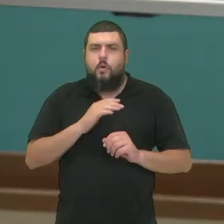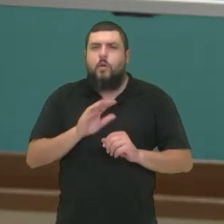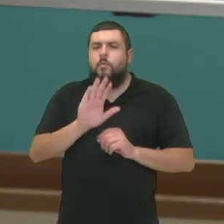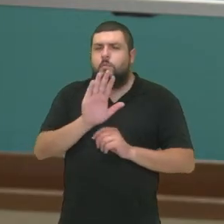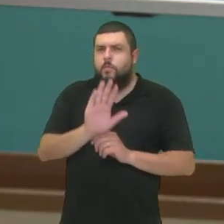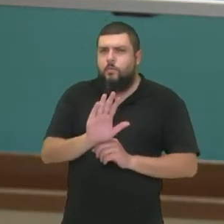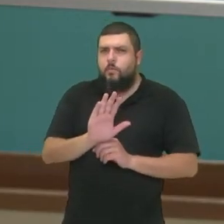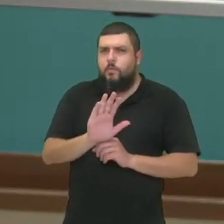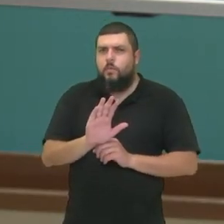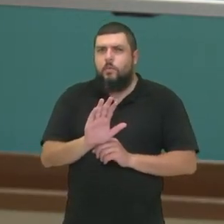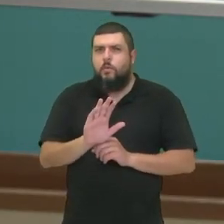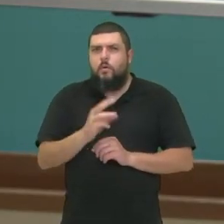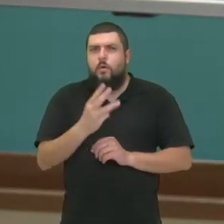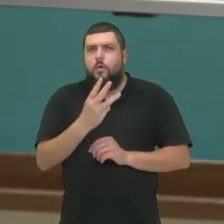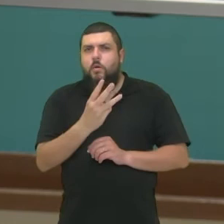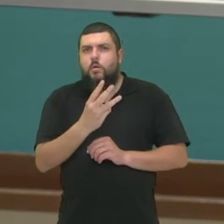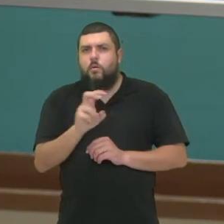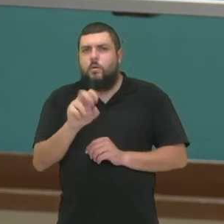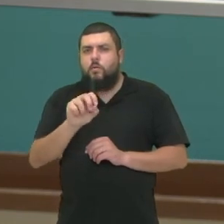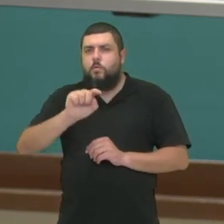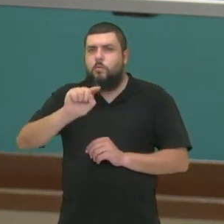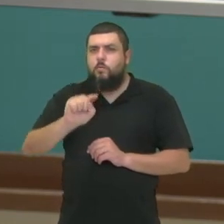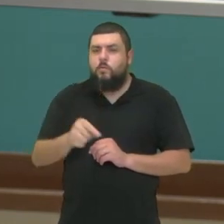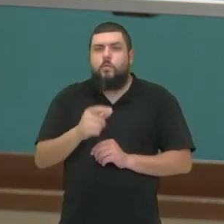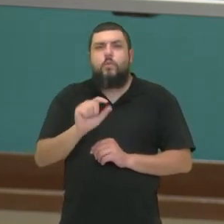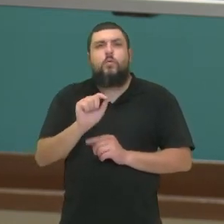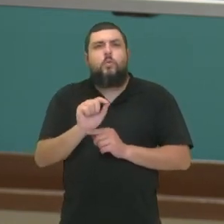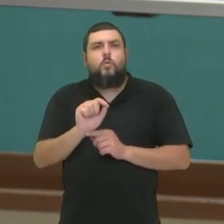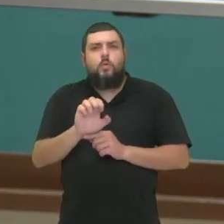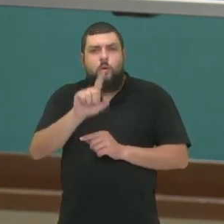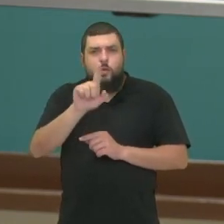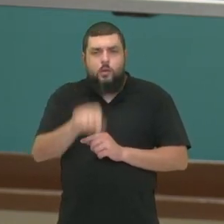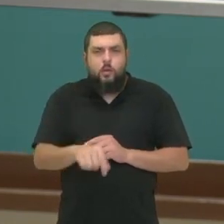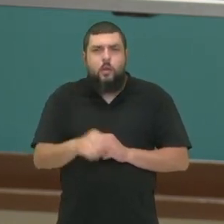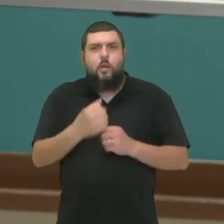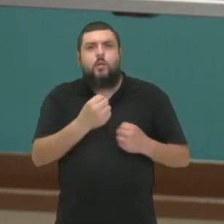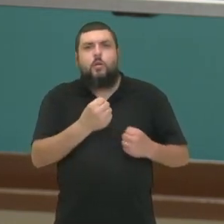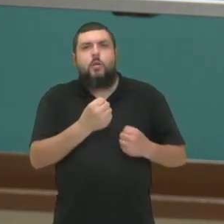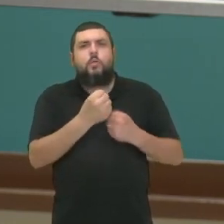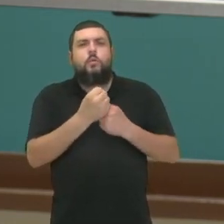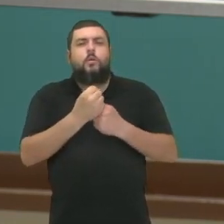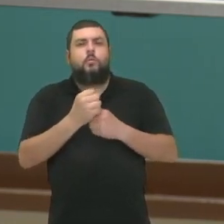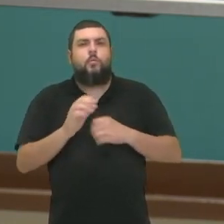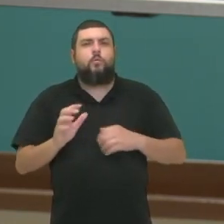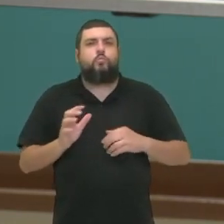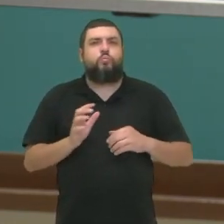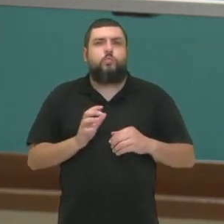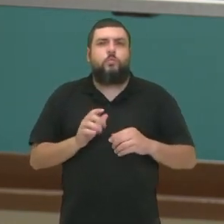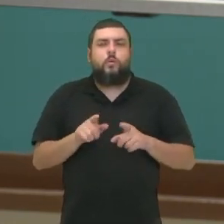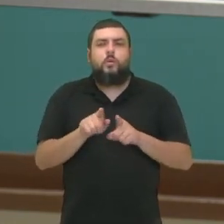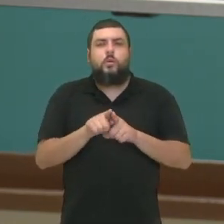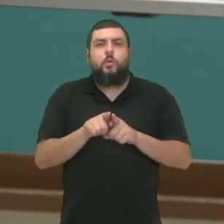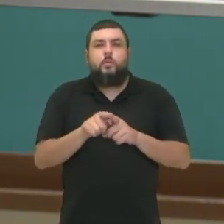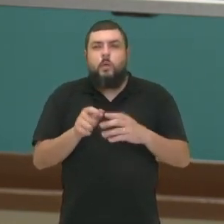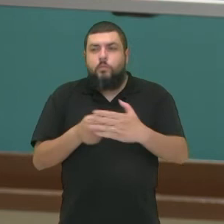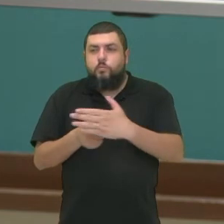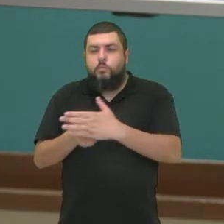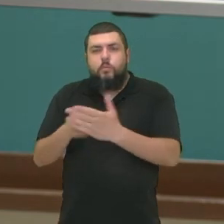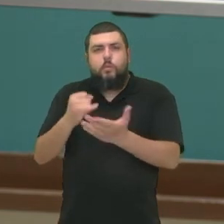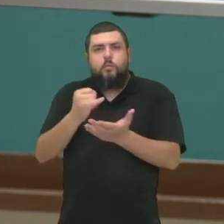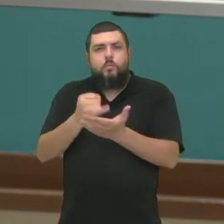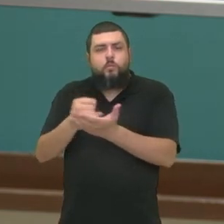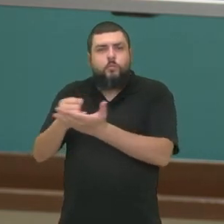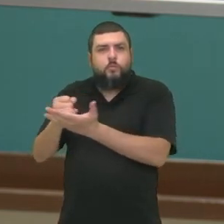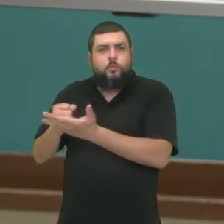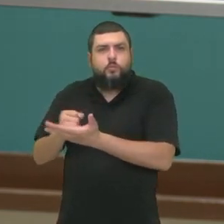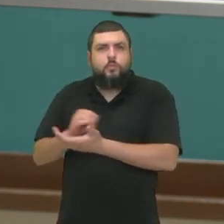O exército romano, né? O apoio das elites provinciais garantia a ordem pública e a cobrança dos impostos. O exército protegia